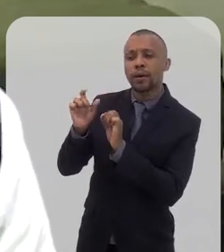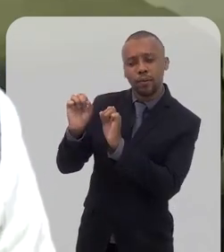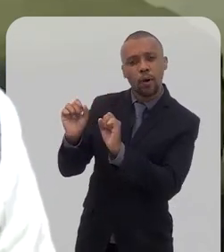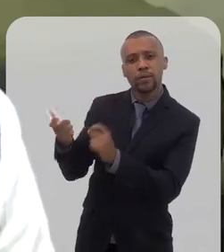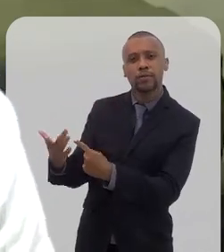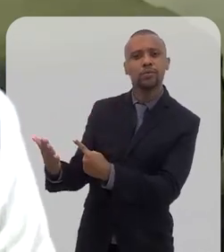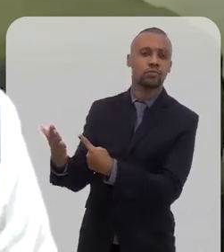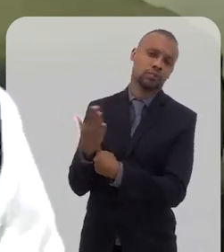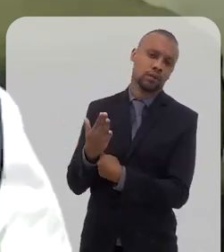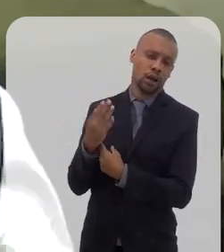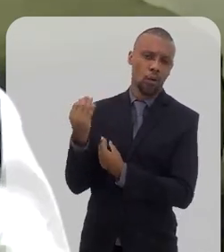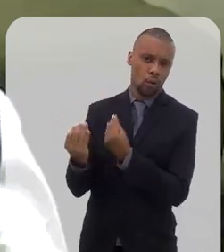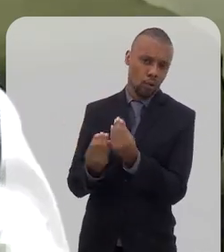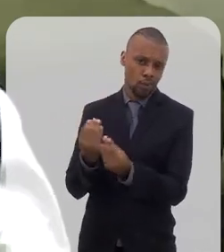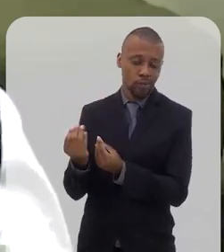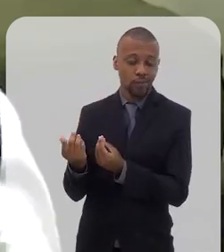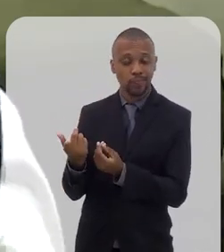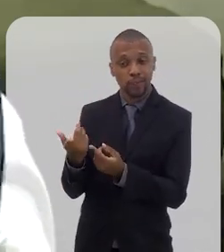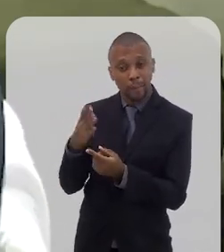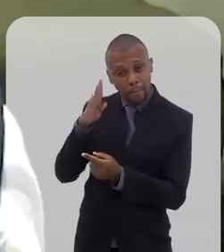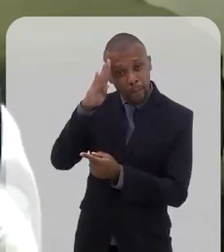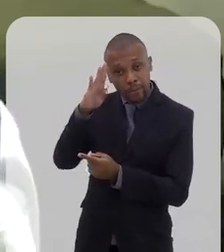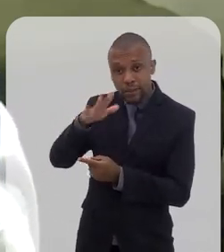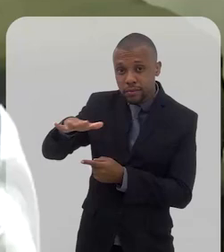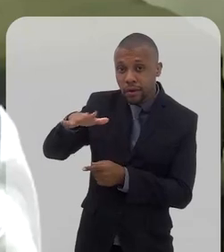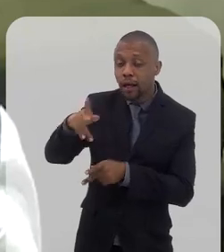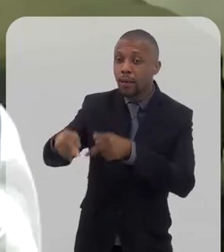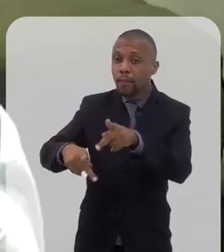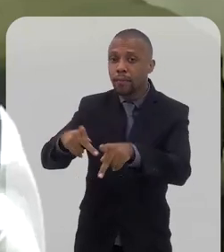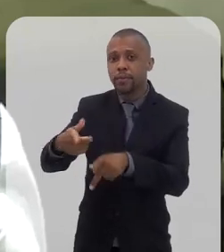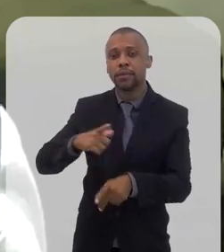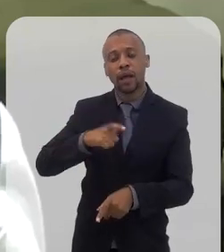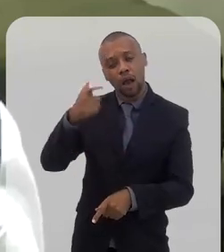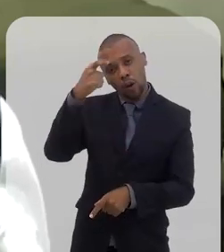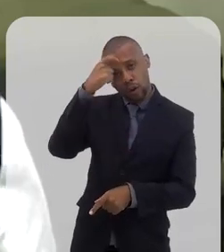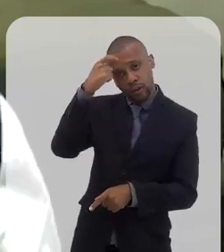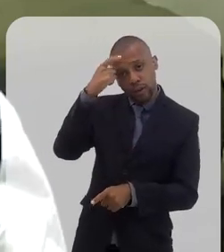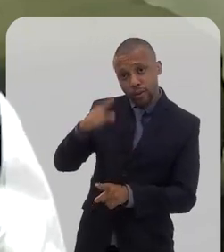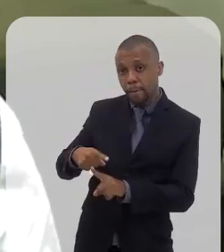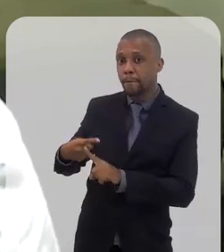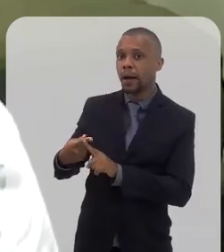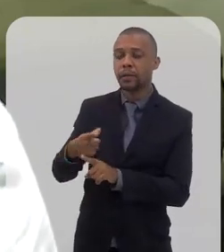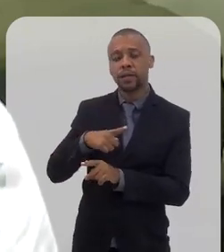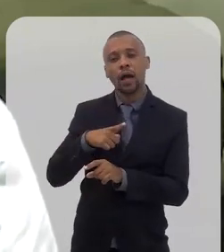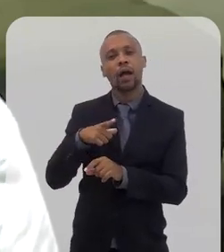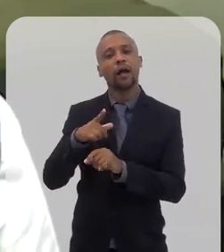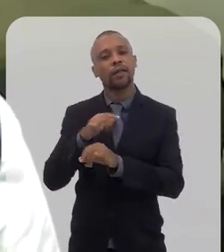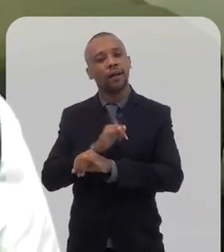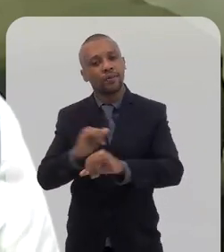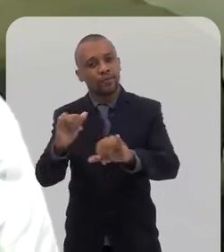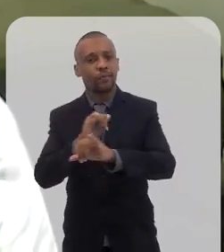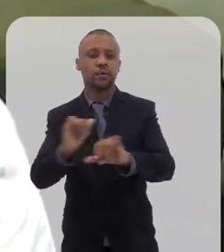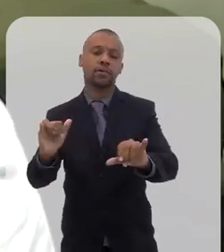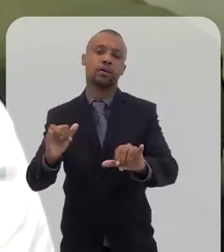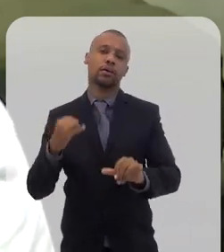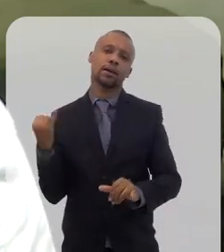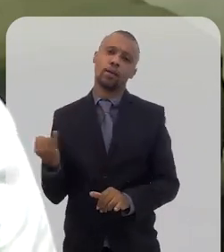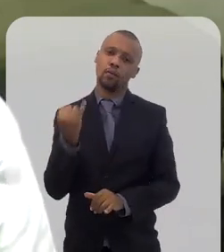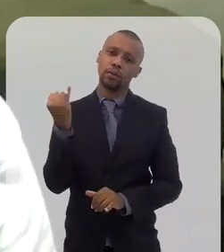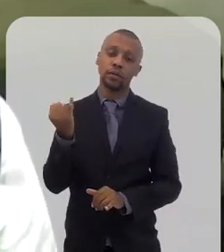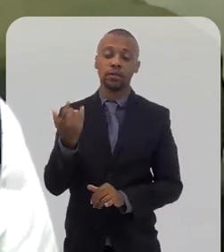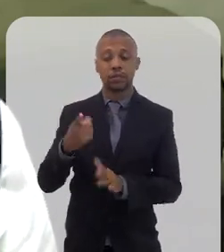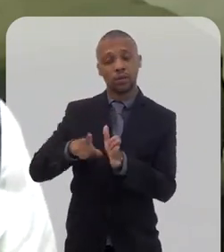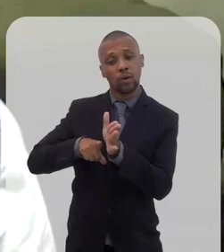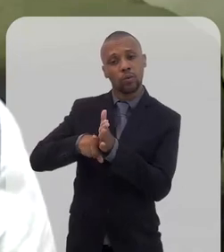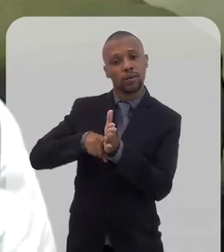pode fazer para nos ajudar, né? Tanto na questão da conscientização da população como na divulgação, porque é importante,